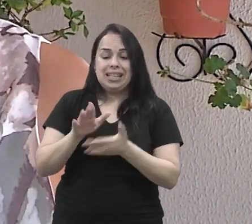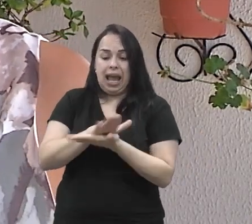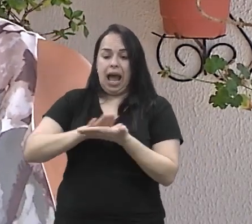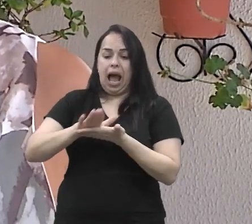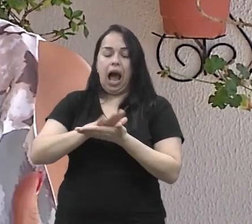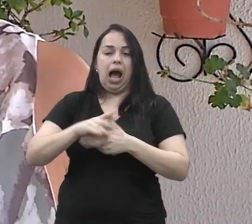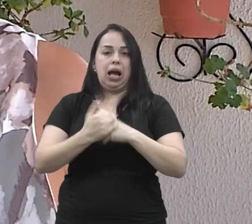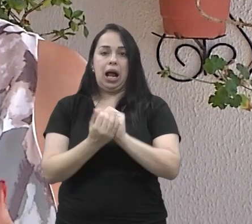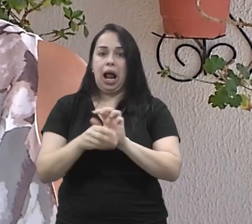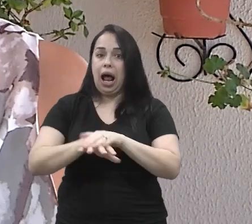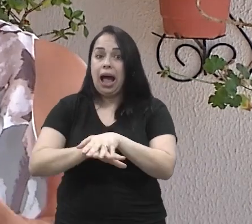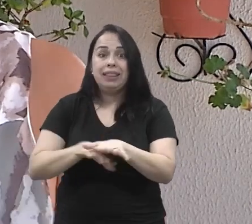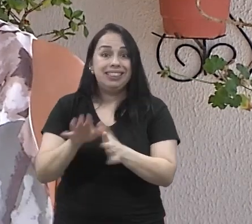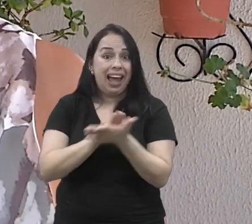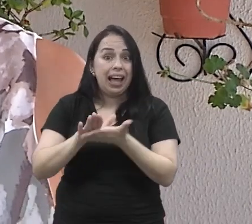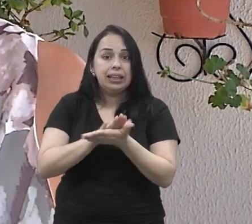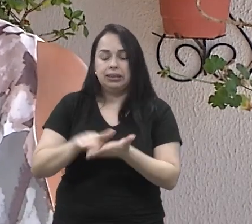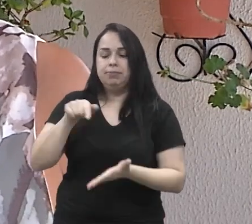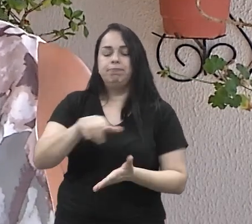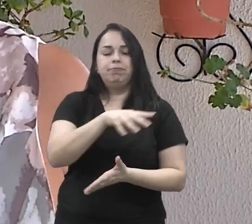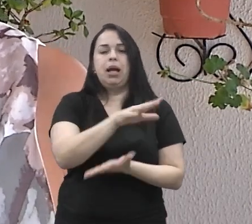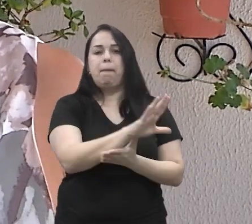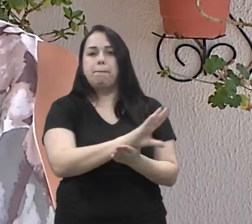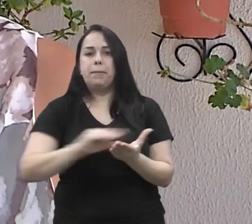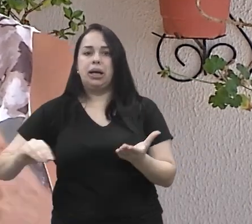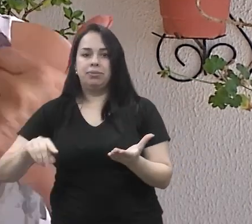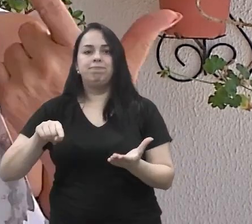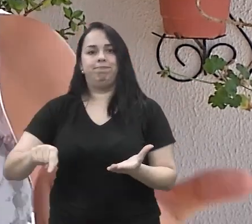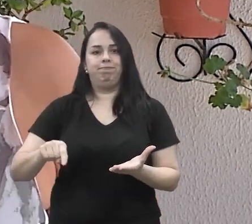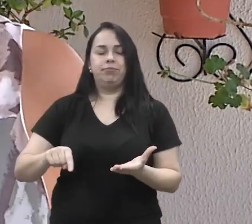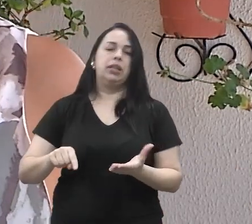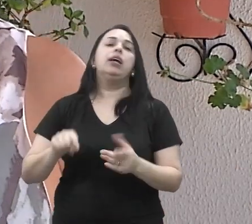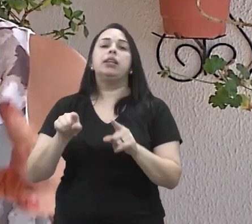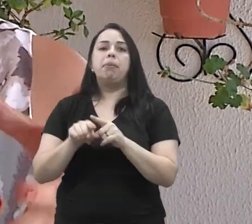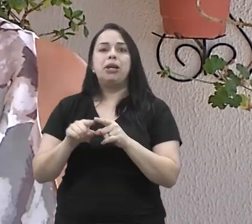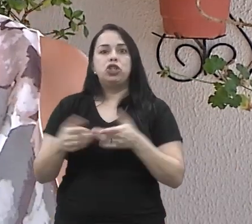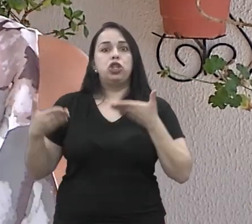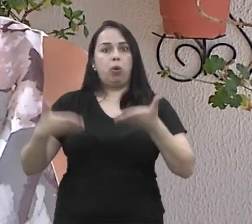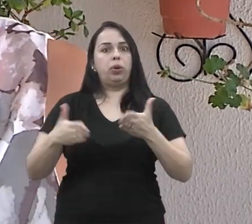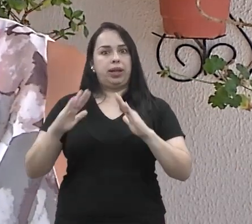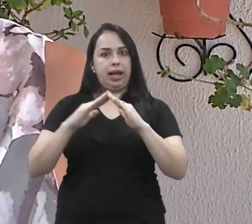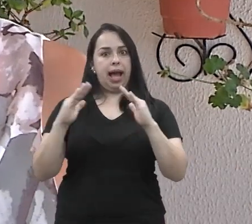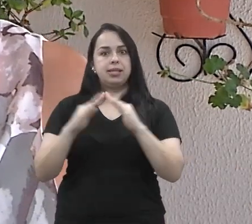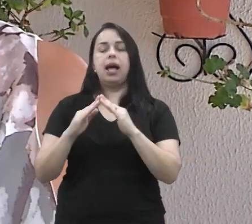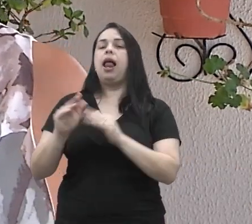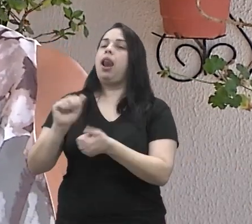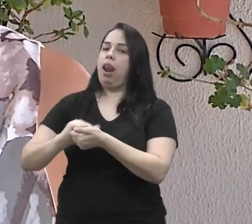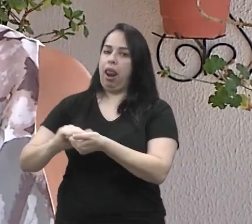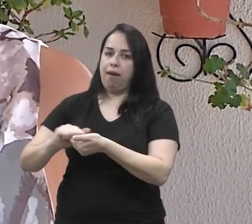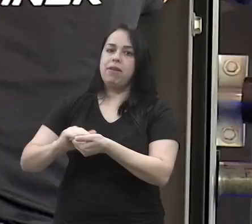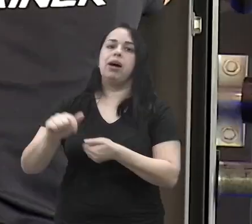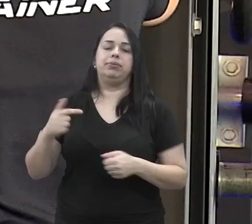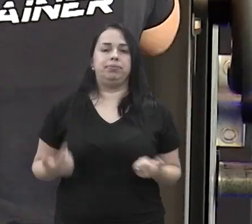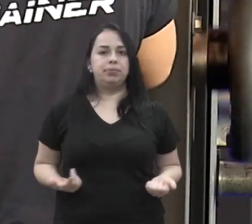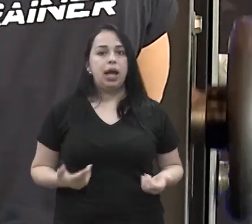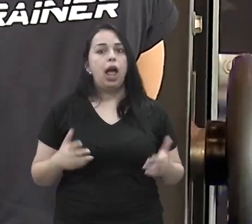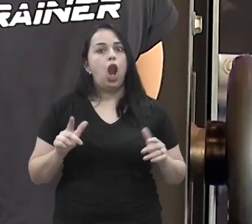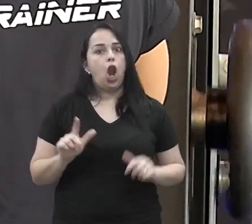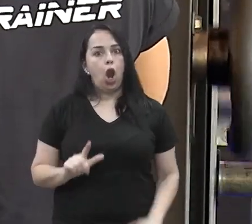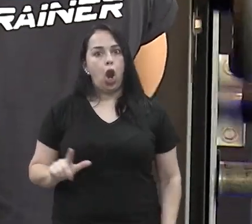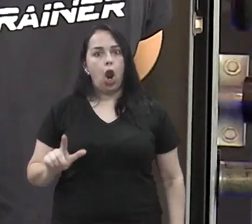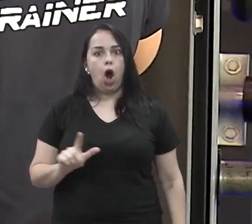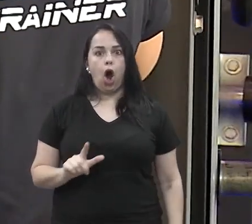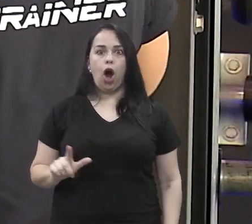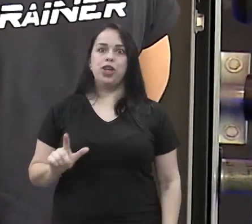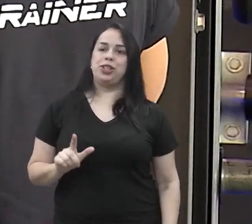a garrafinha, porque senão ela vai estar realmente contaminada. E quando chegar em casa, lavar essas garrafinhas com água e sabão. E é claro